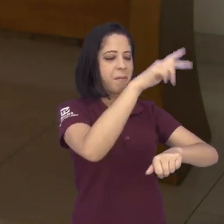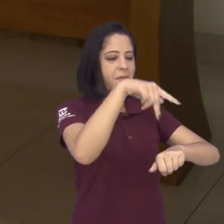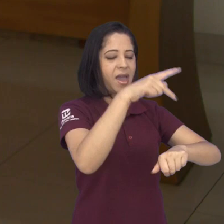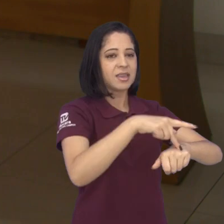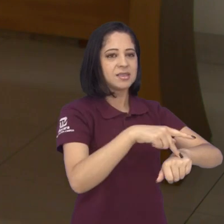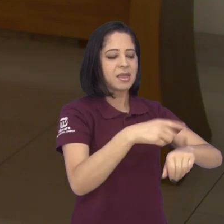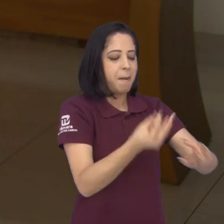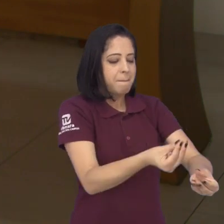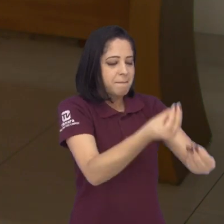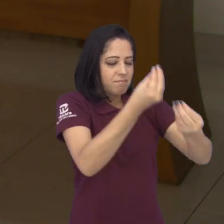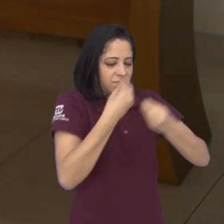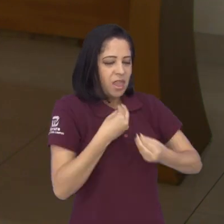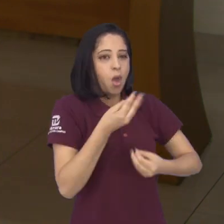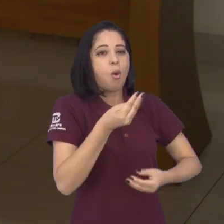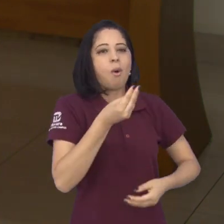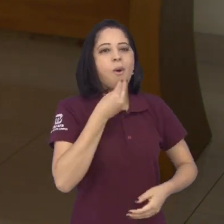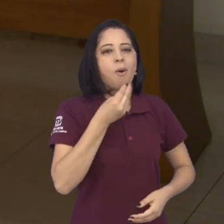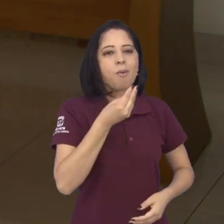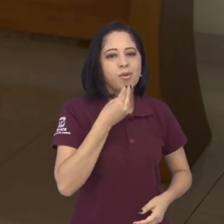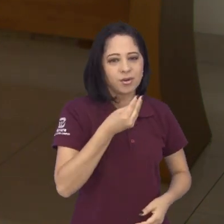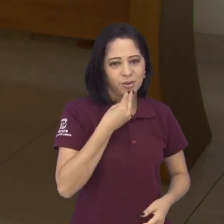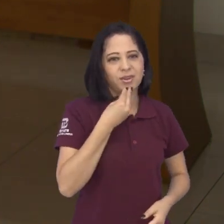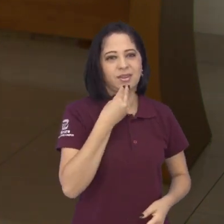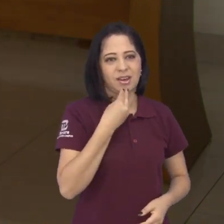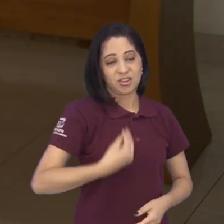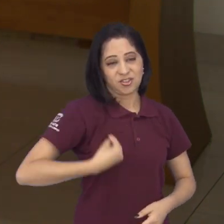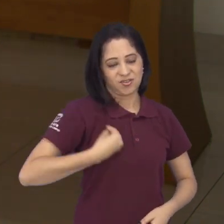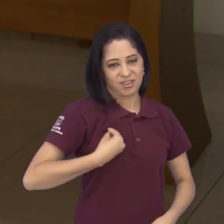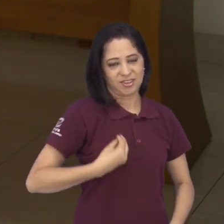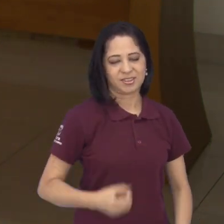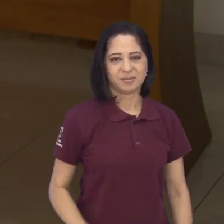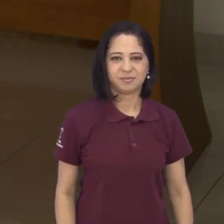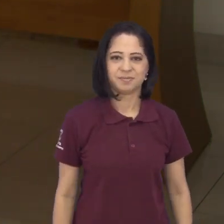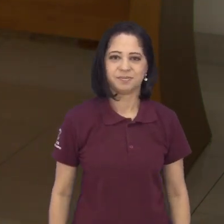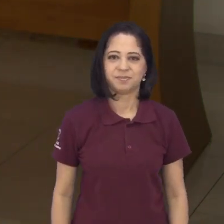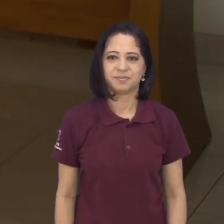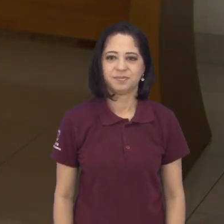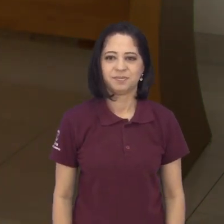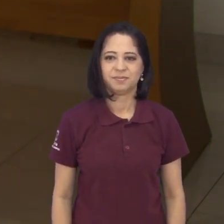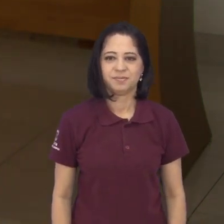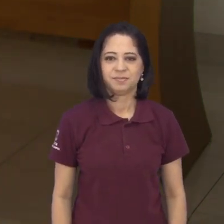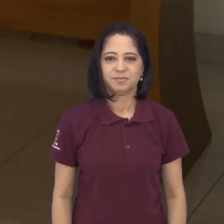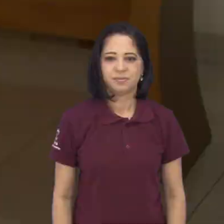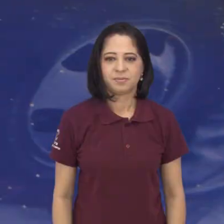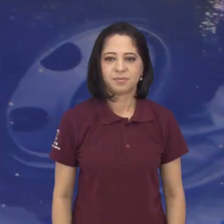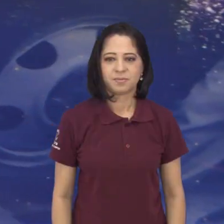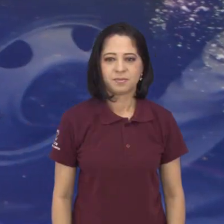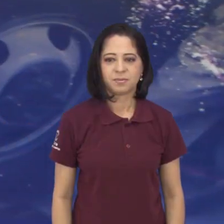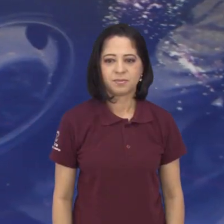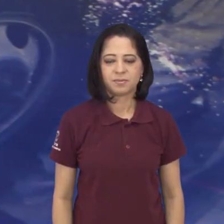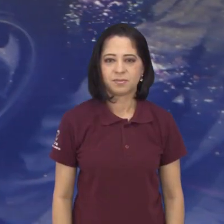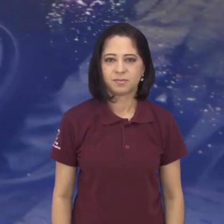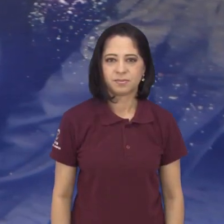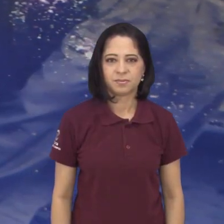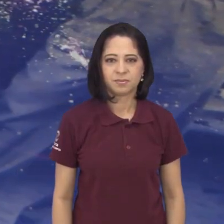se tornou o Brasil, que foi o país da oportunidade para eles.